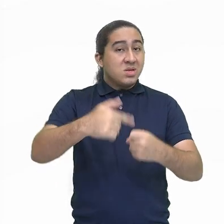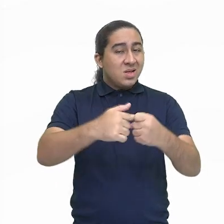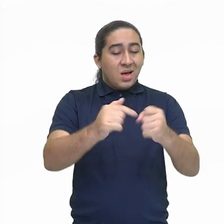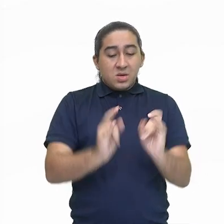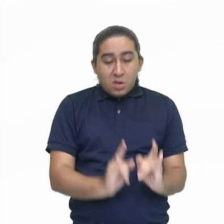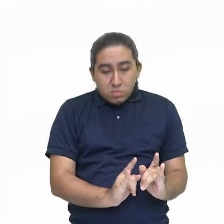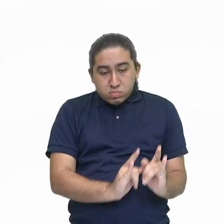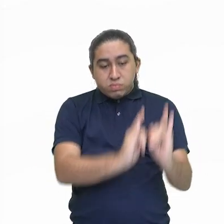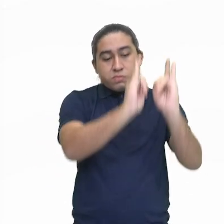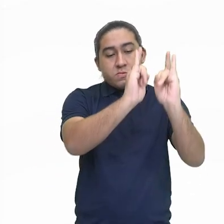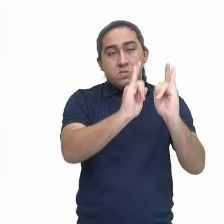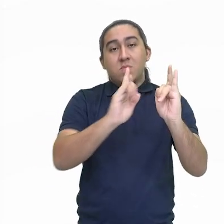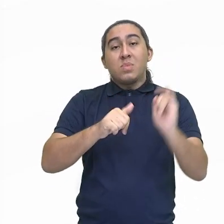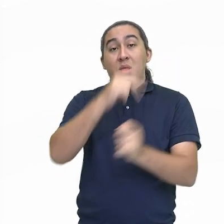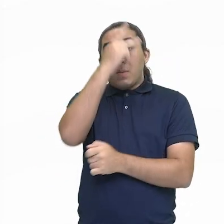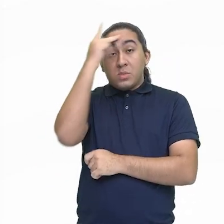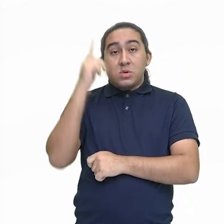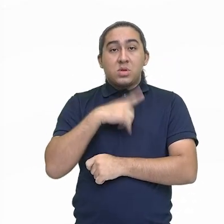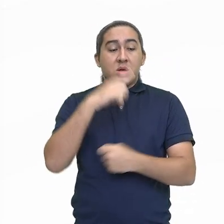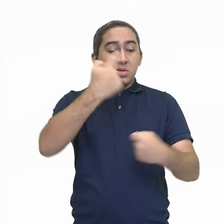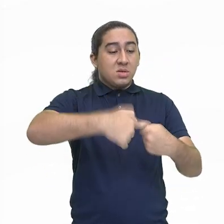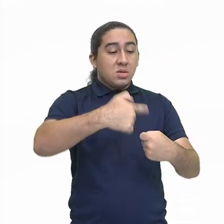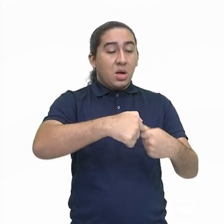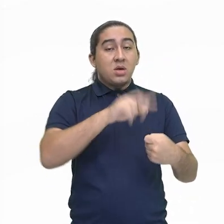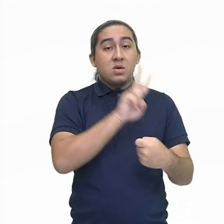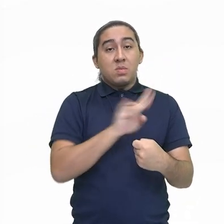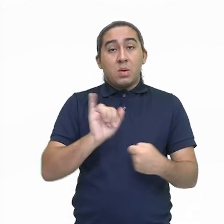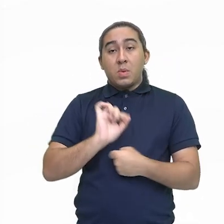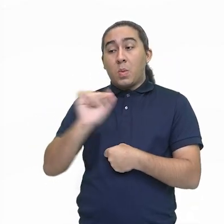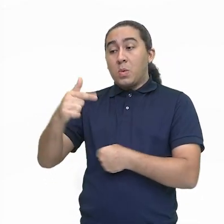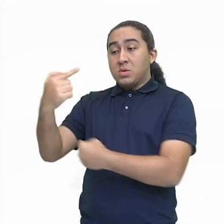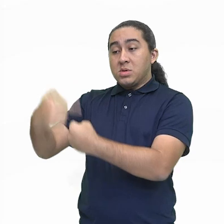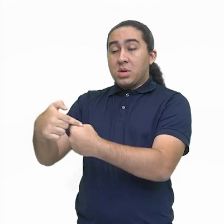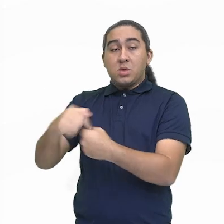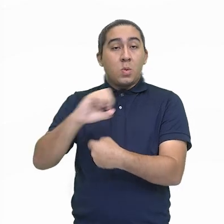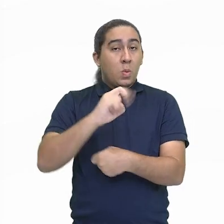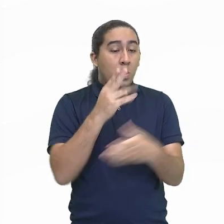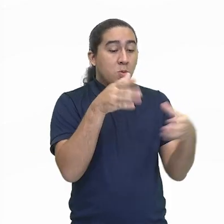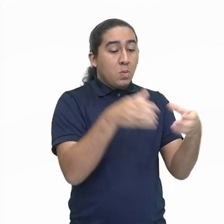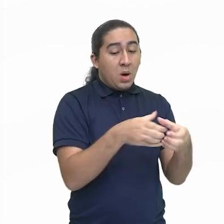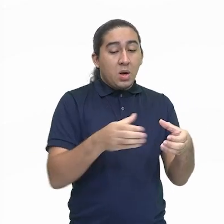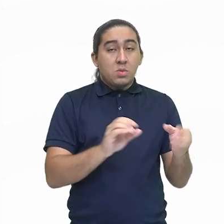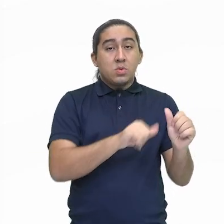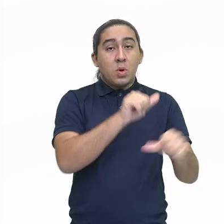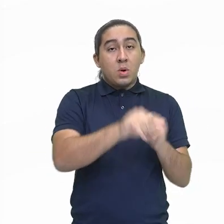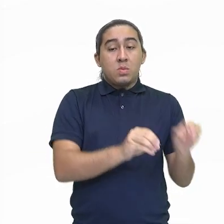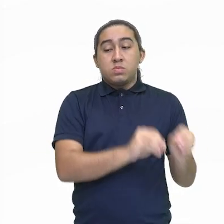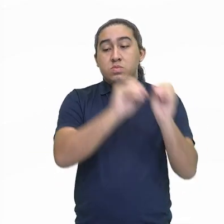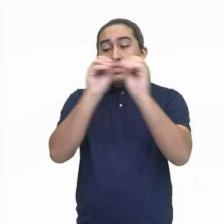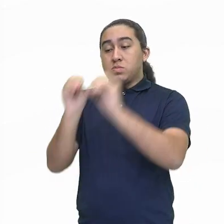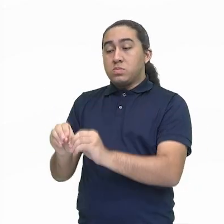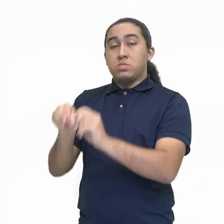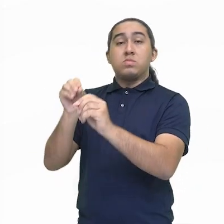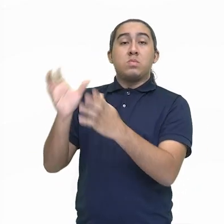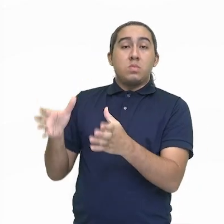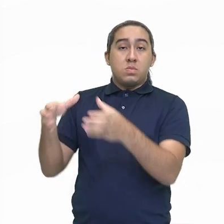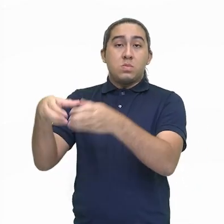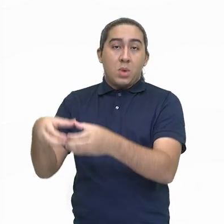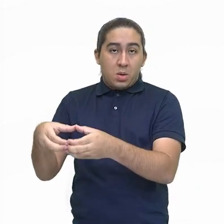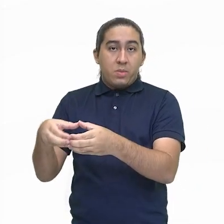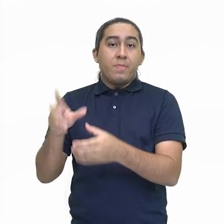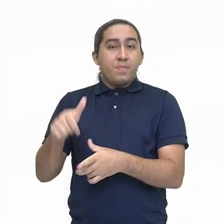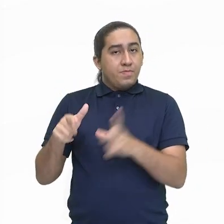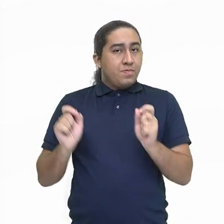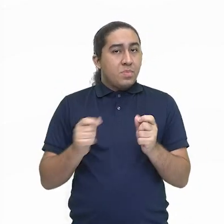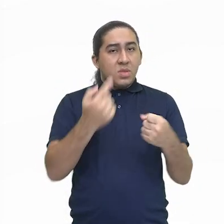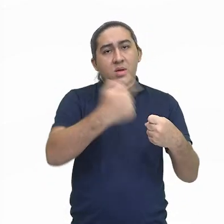a pessoa ela sai de uma cidade para outra ou de um bairro para o outro, então ela está ali migrando. Então, a gente está falando de grandes